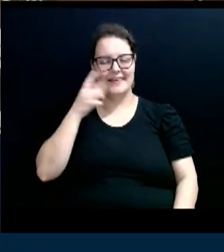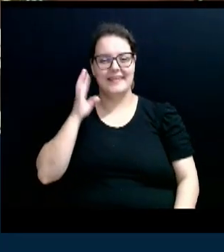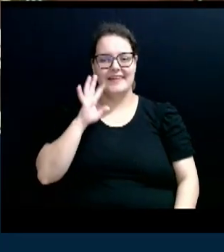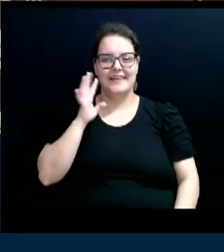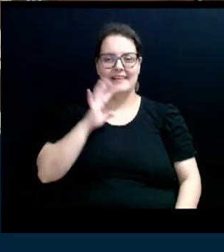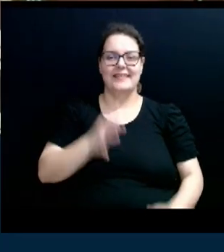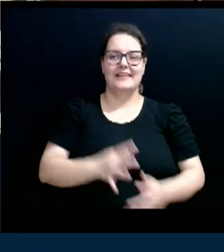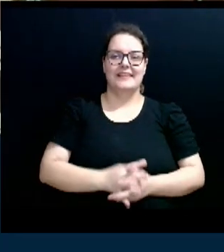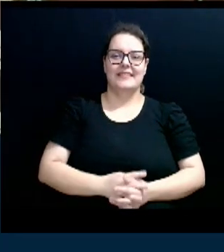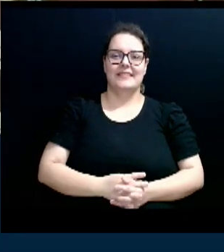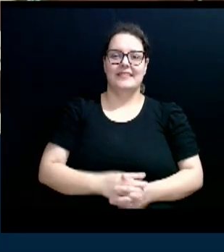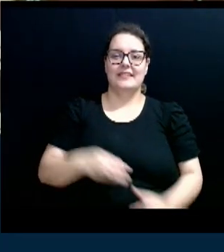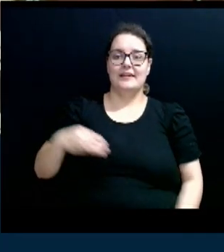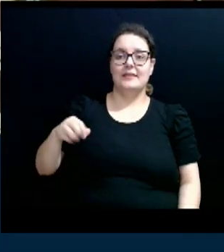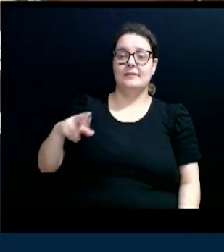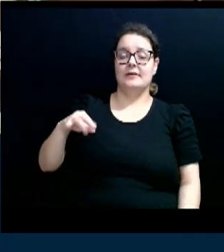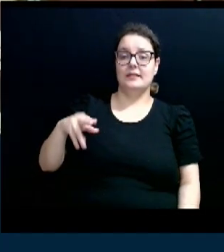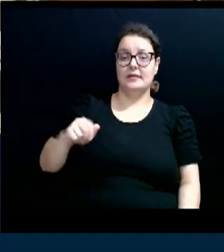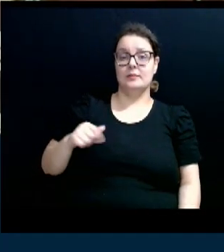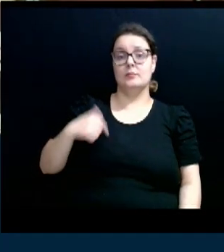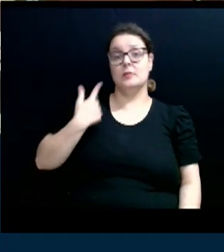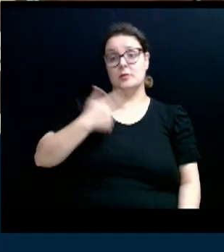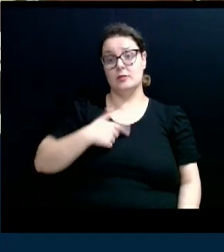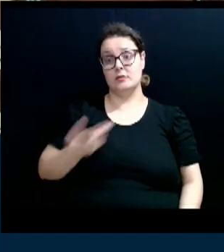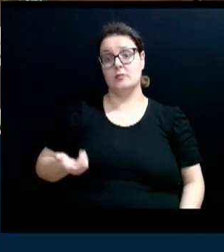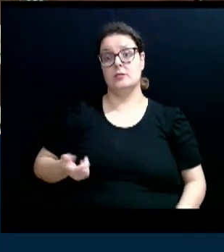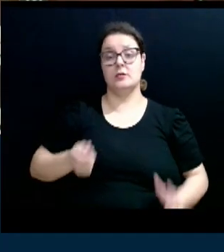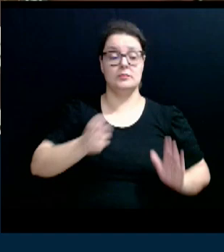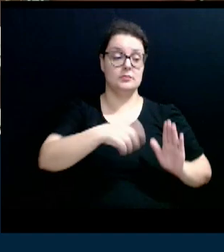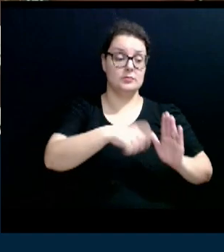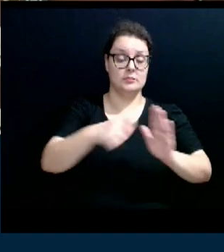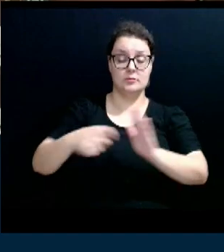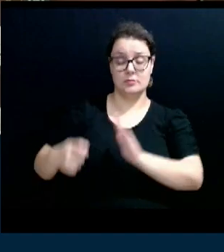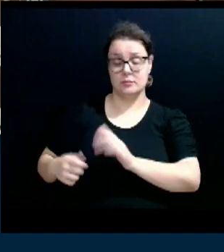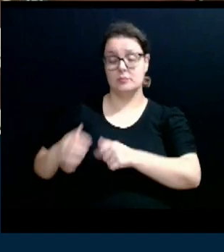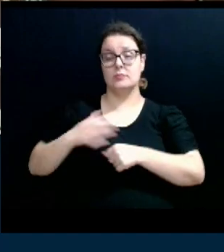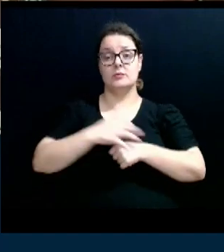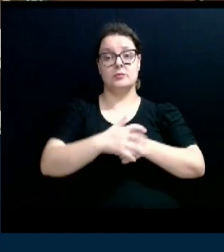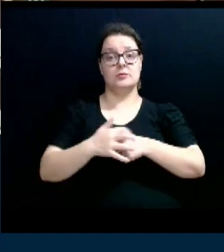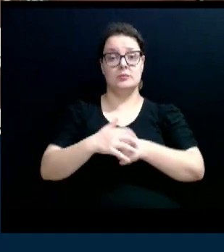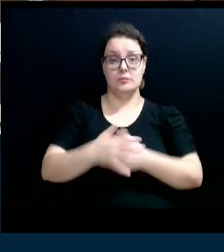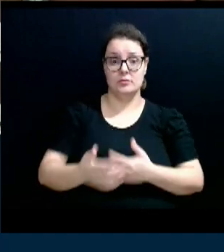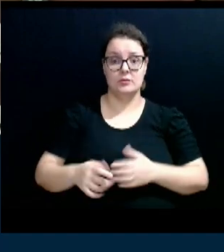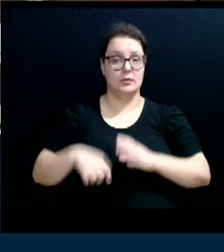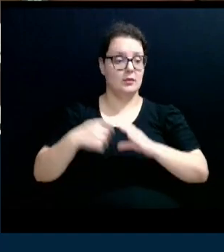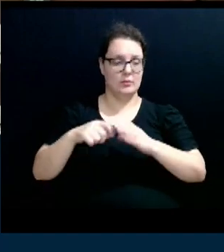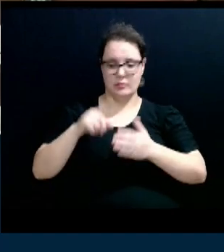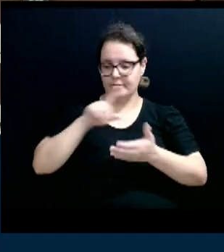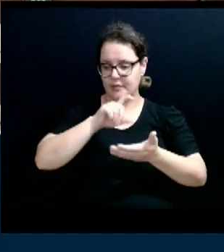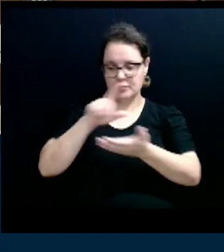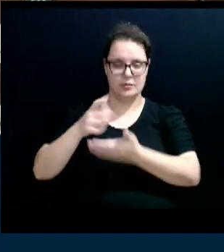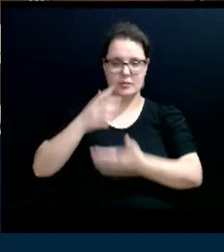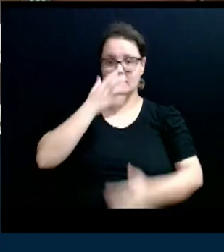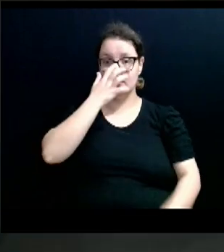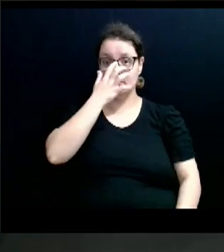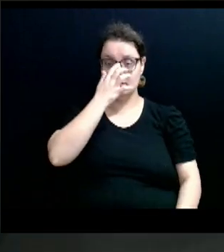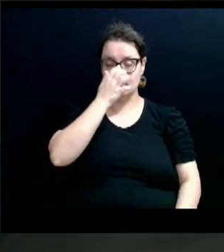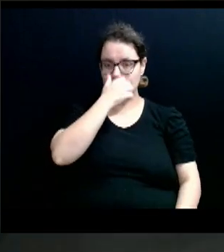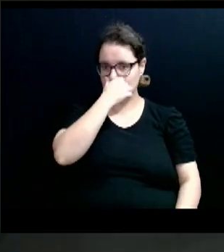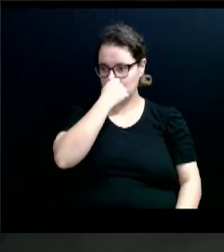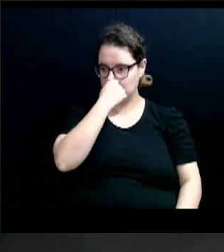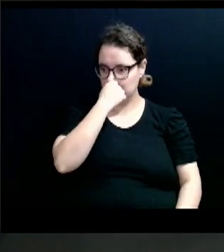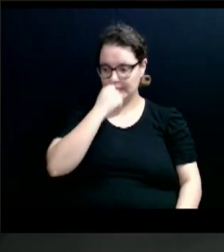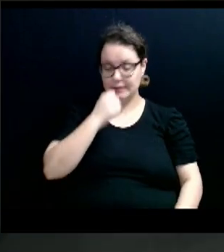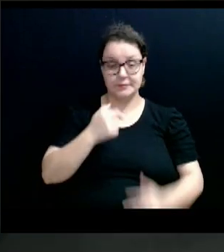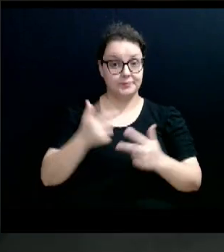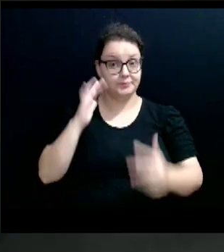Mariana, porque a gente vive cercado de registros digitais, né, e vídeos, fotos, e que coisa que a gente acha que vai